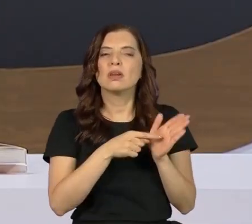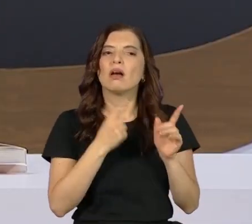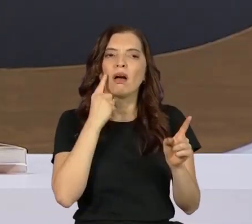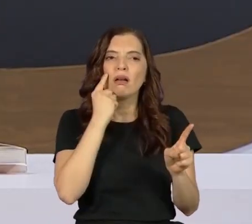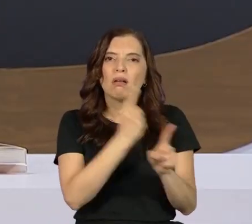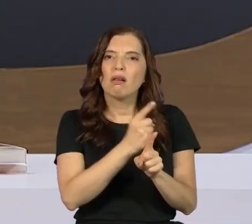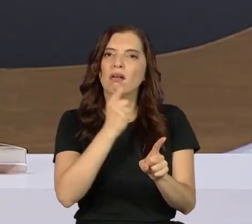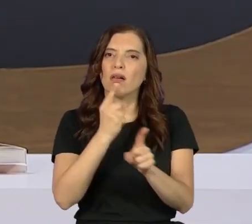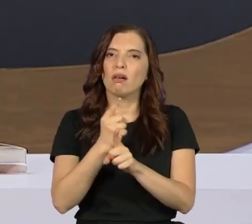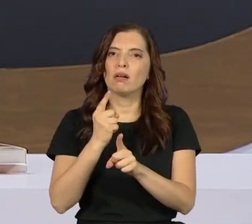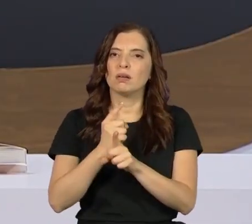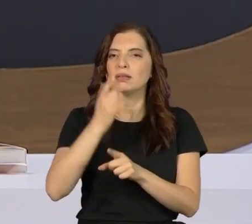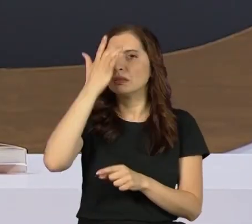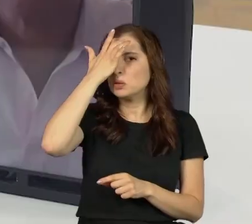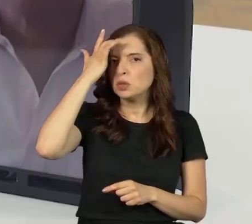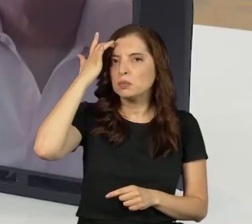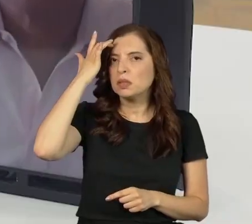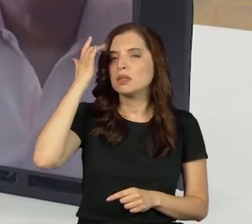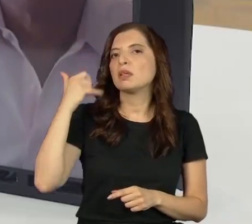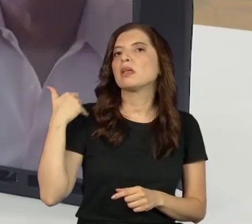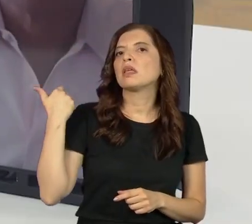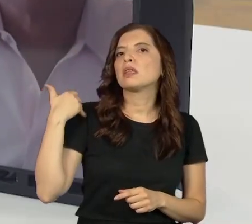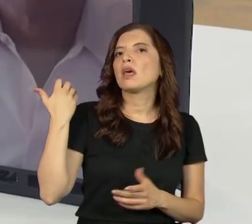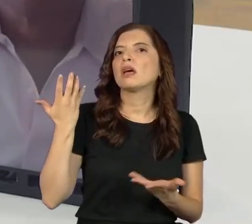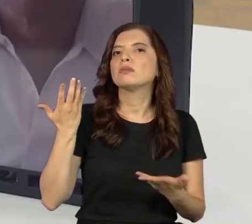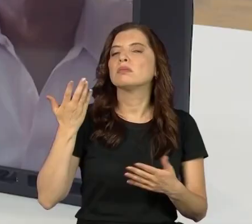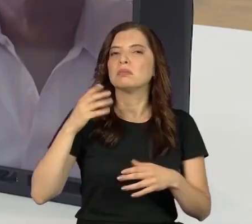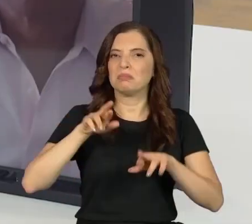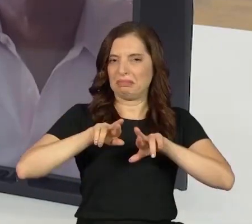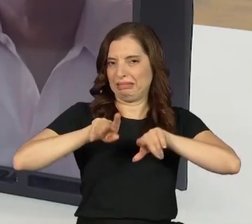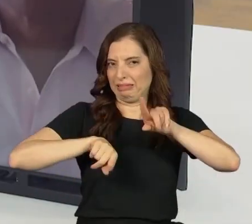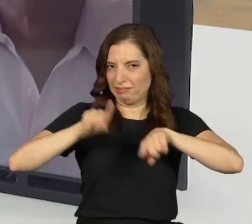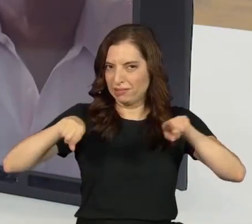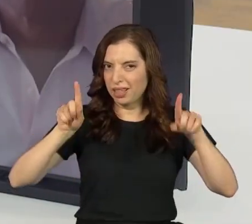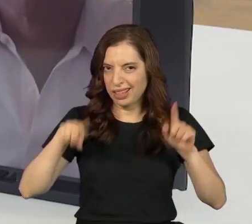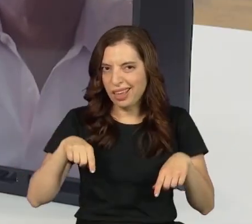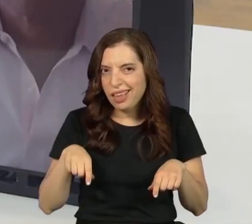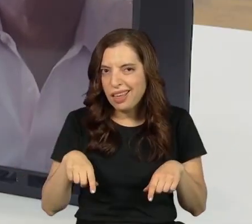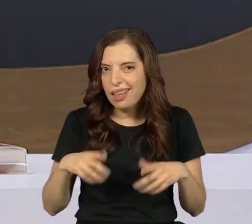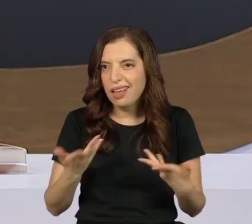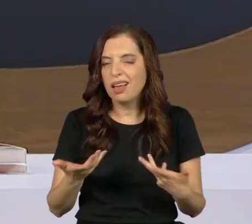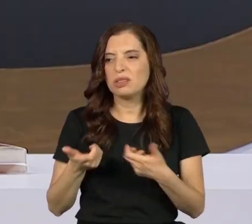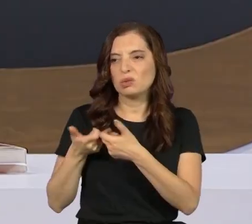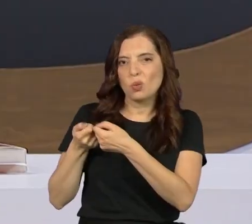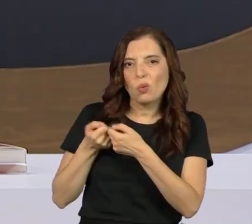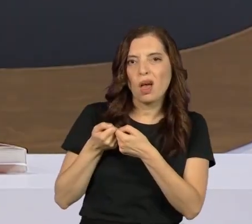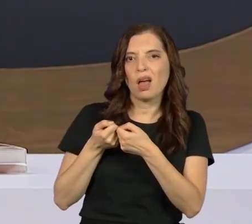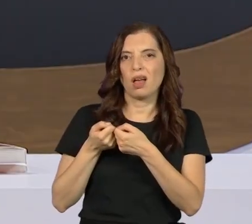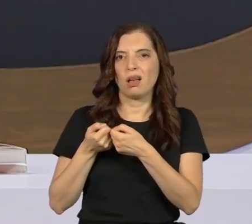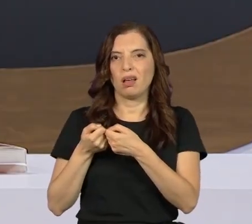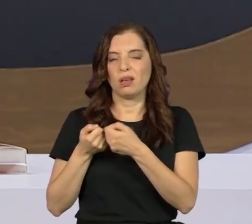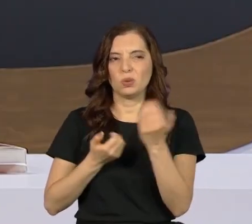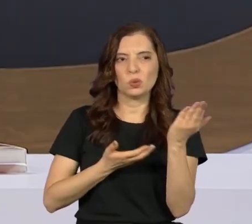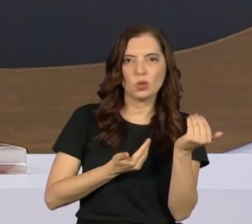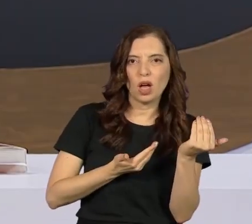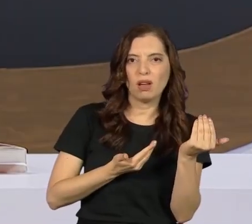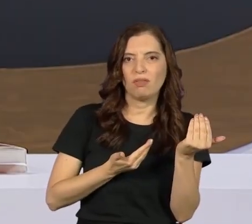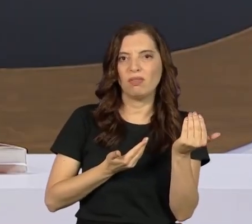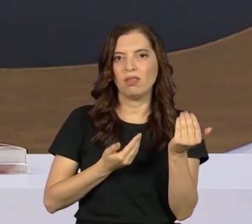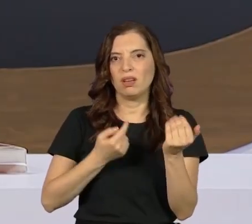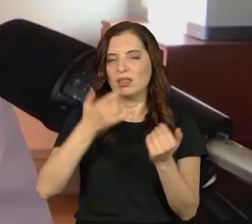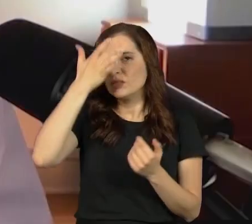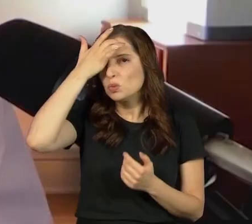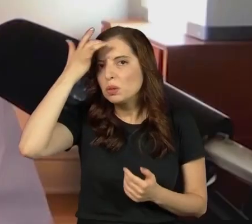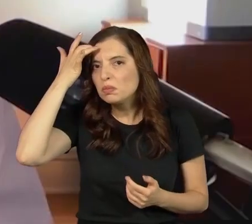comum a todas as idades, então que não haveria essa correlação com o uso de telas entre jovens. Você contesta, é isso, Jonathan?